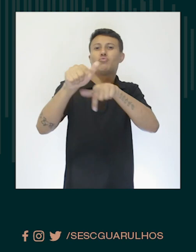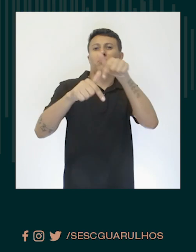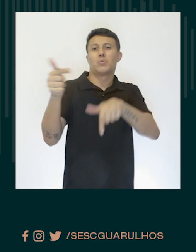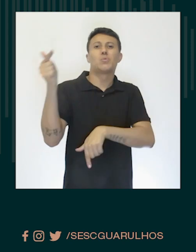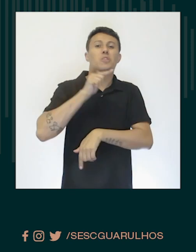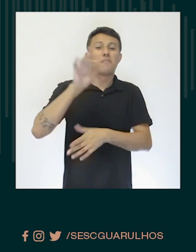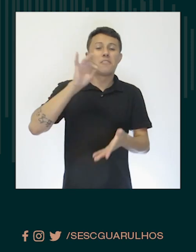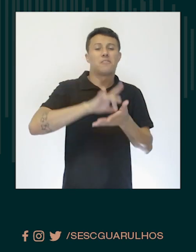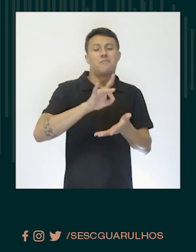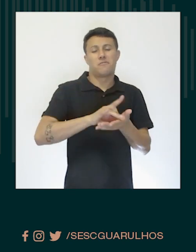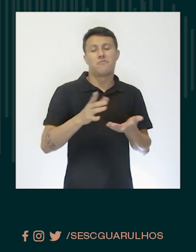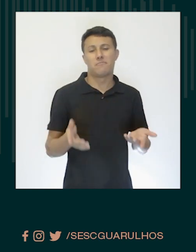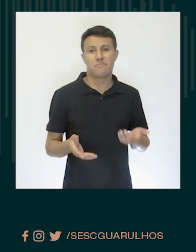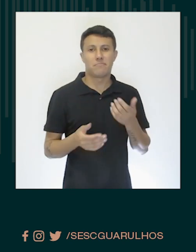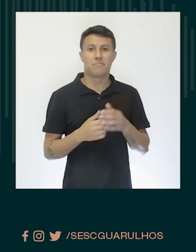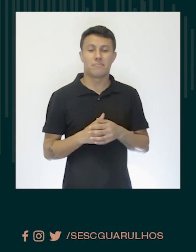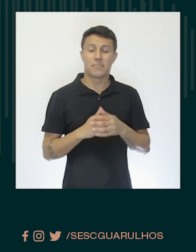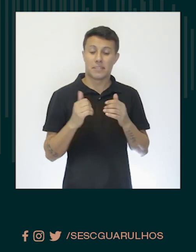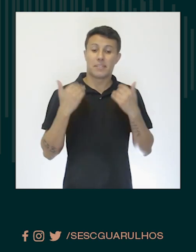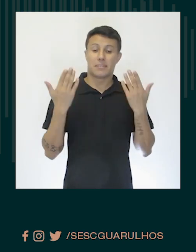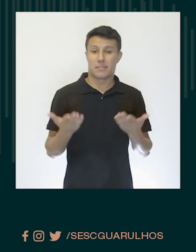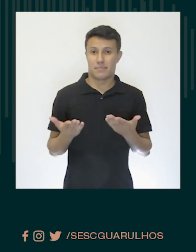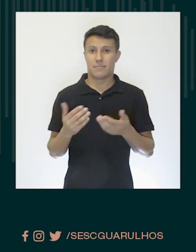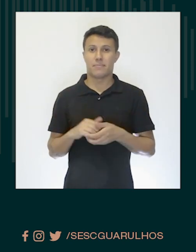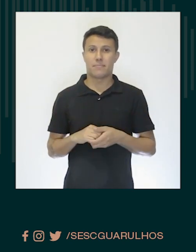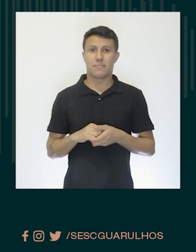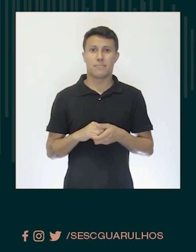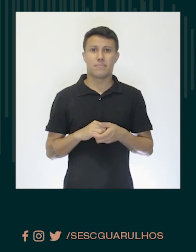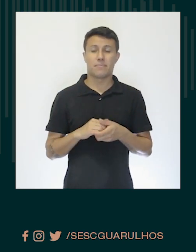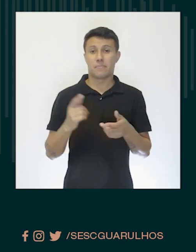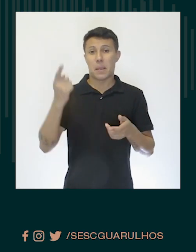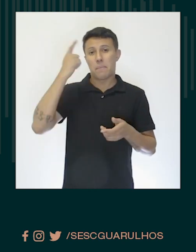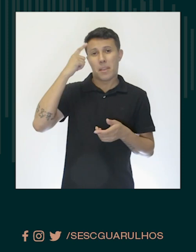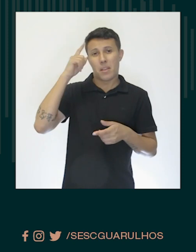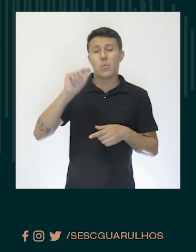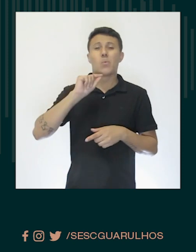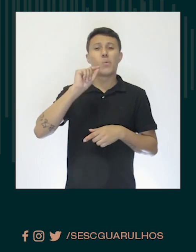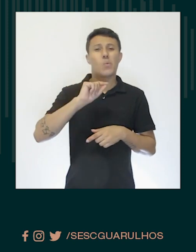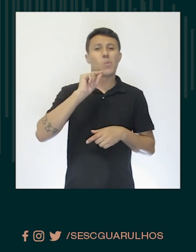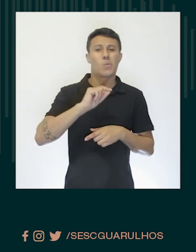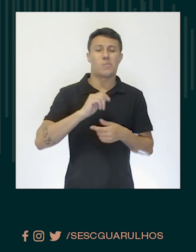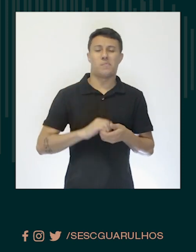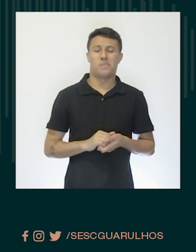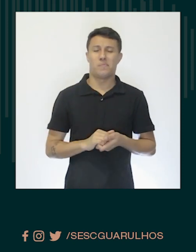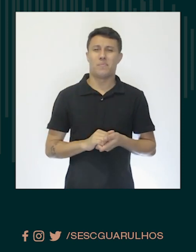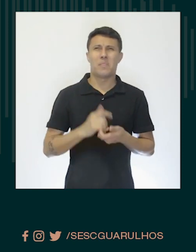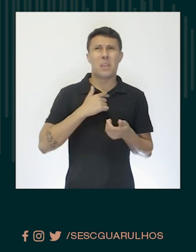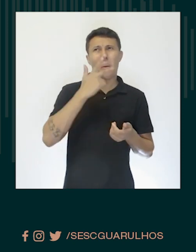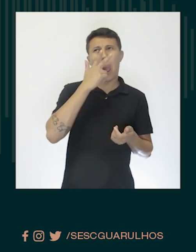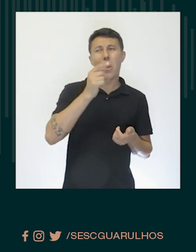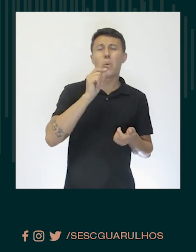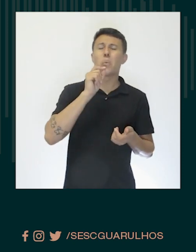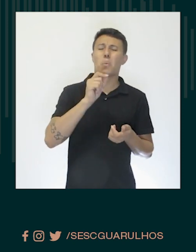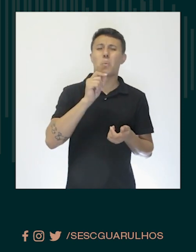verdade. Bom, então, pensando nisso, eu entendo que